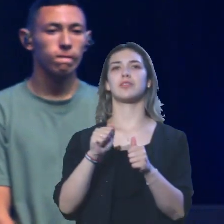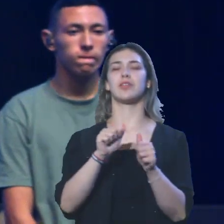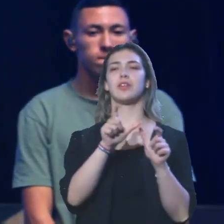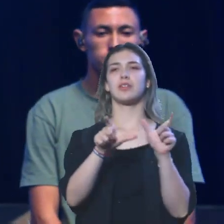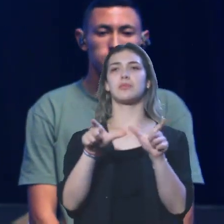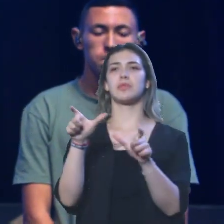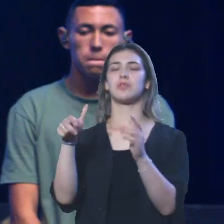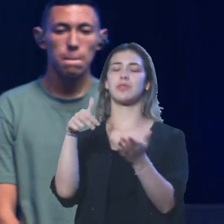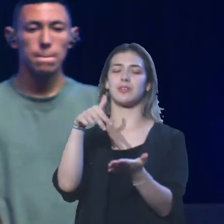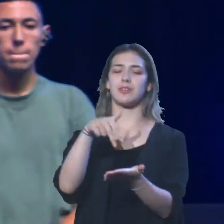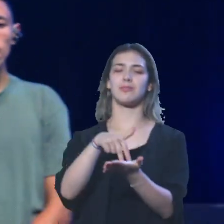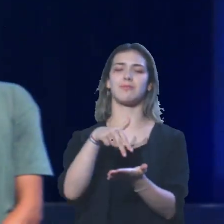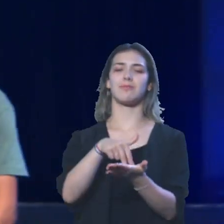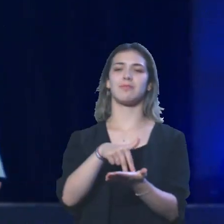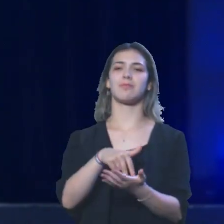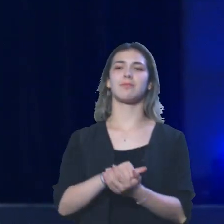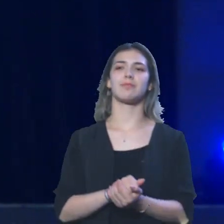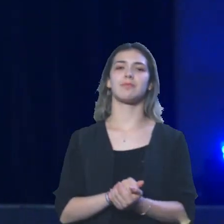Nós não queremos, Deus,